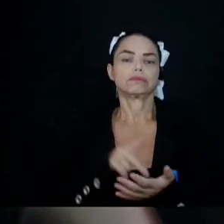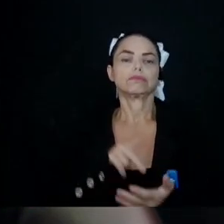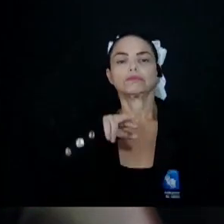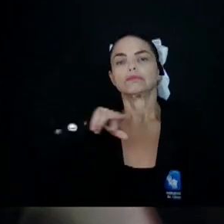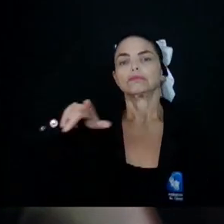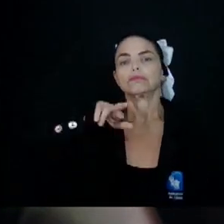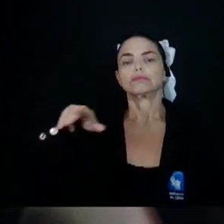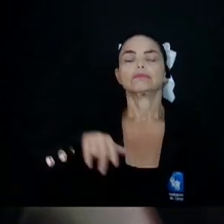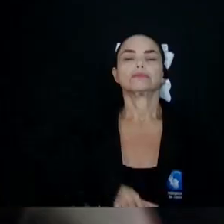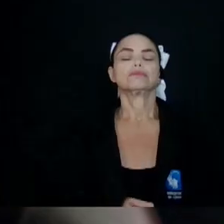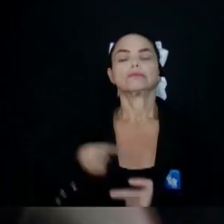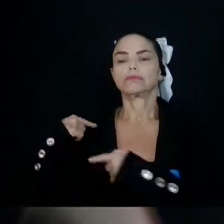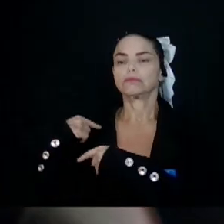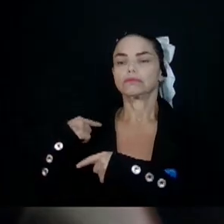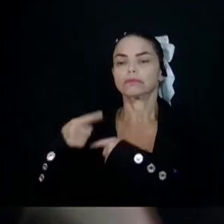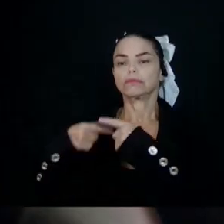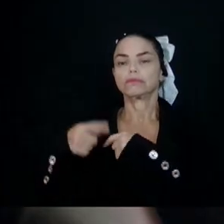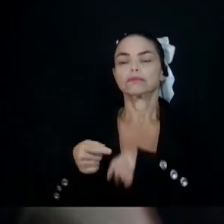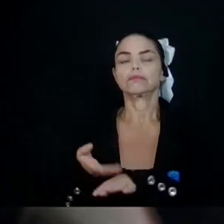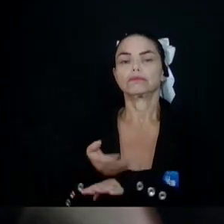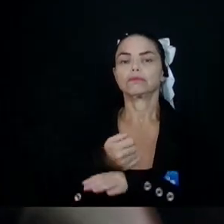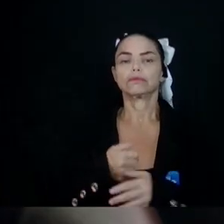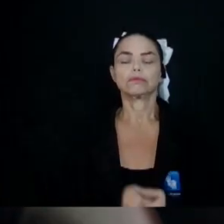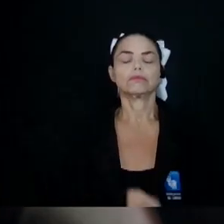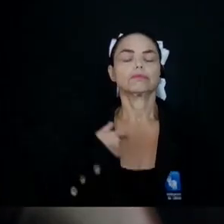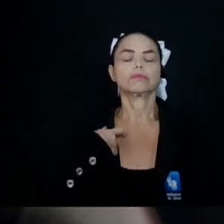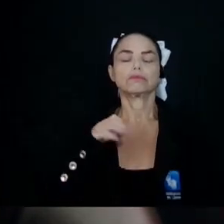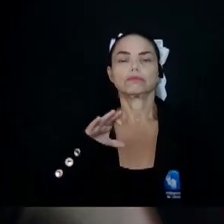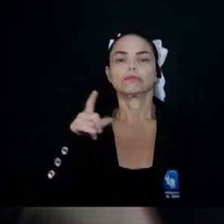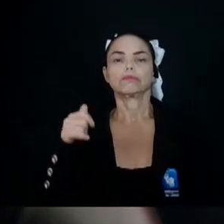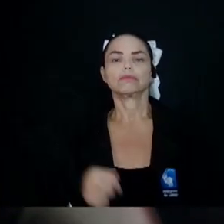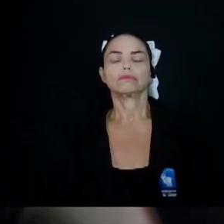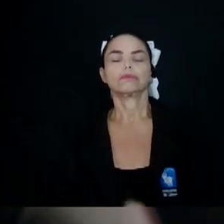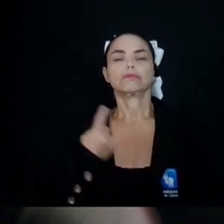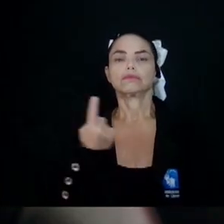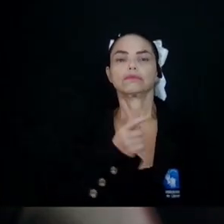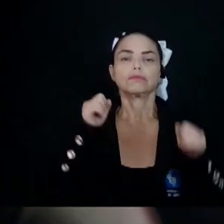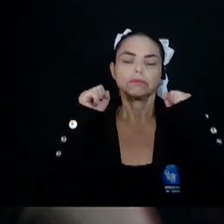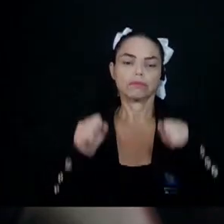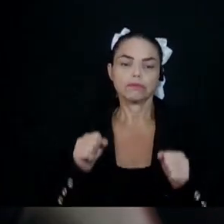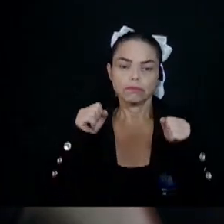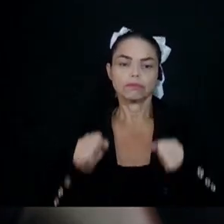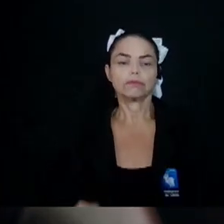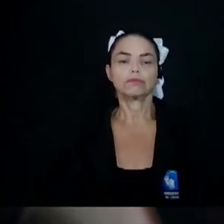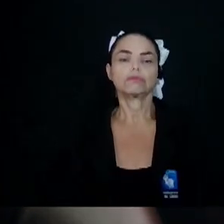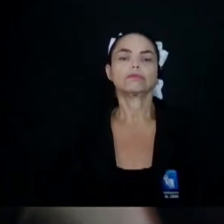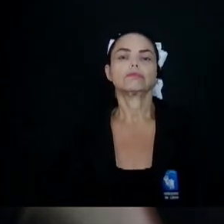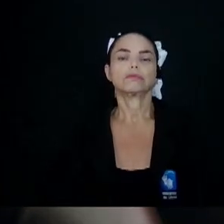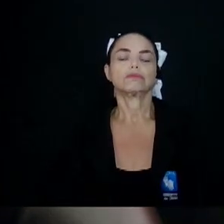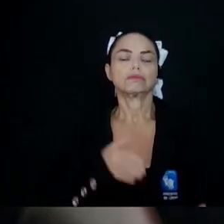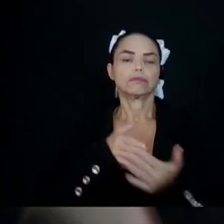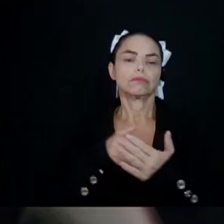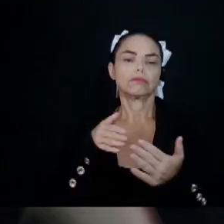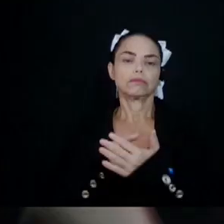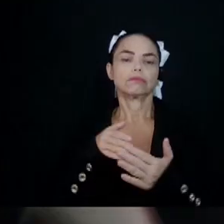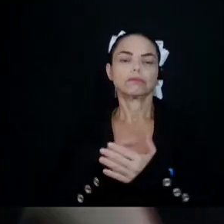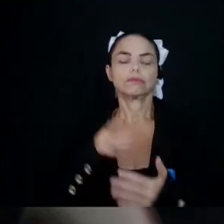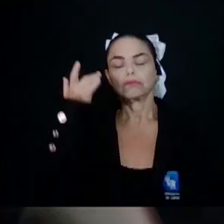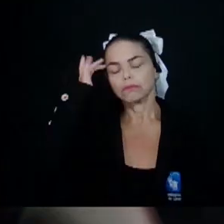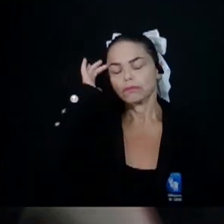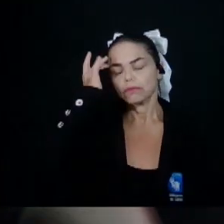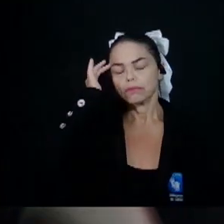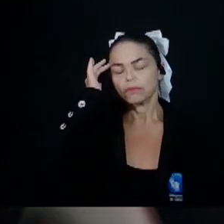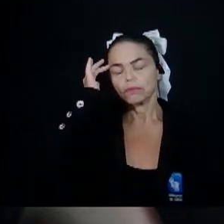das gerações anteriores, Uhum. né? Mas claro que nós podemos colocar limites, e eu acho que isso é algo